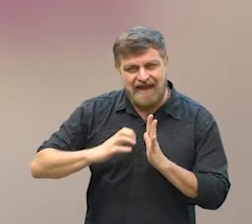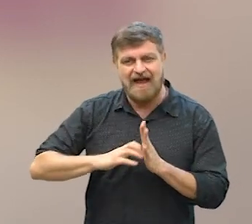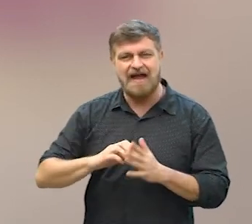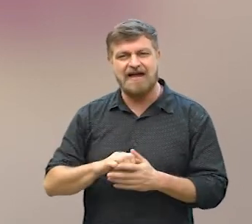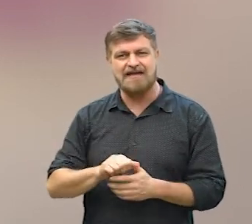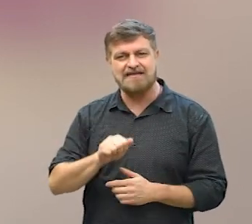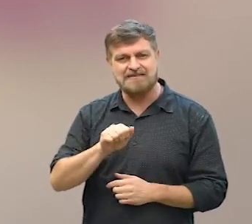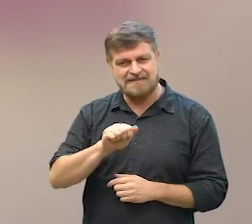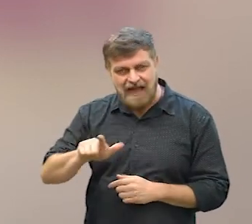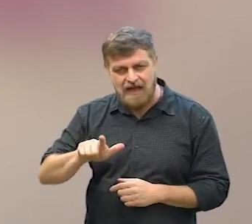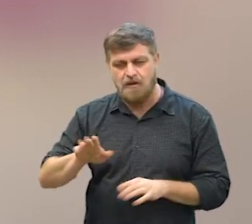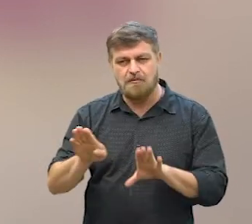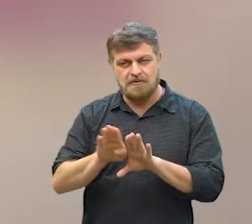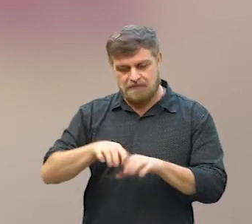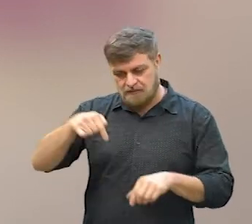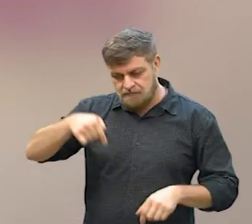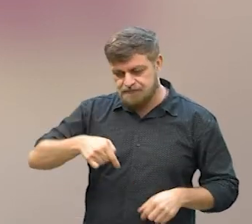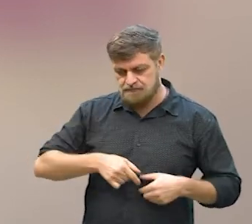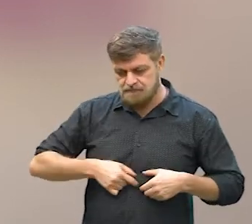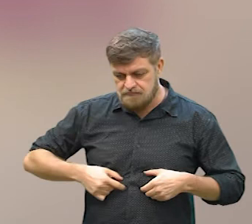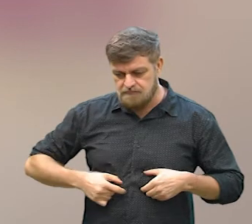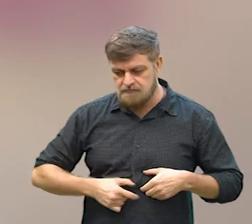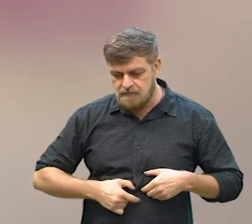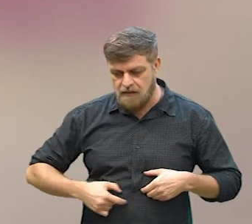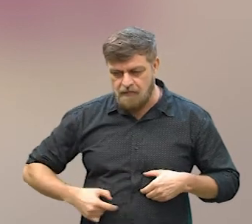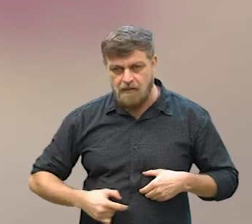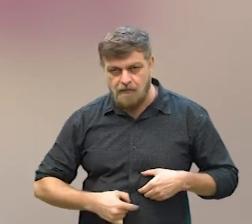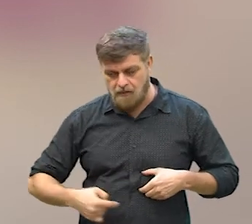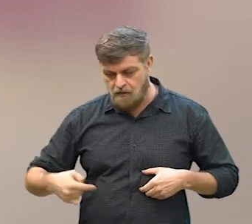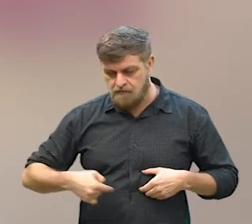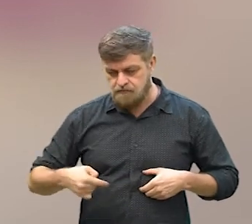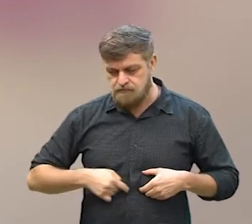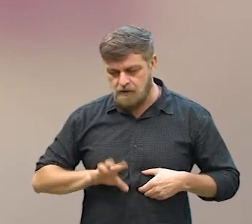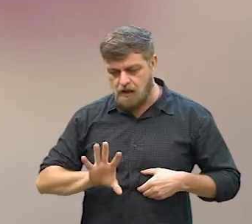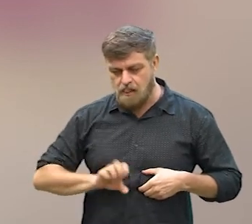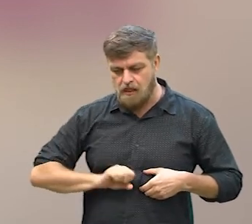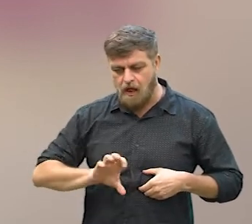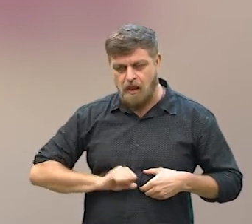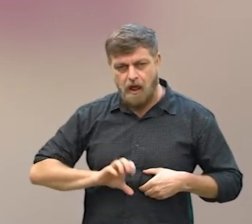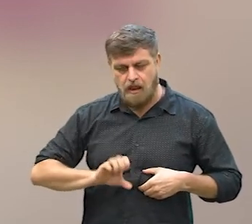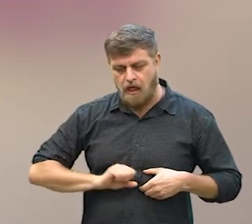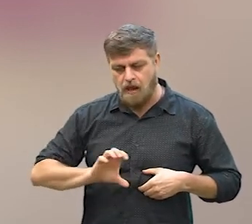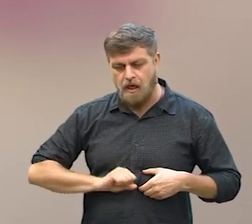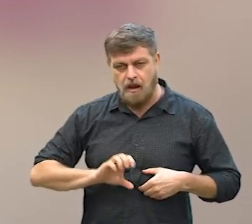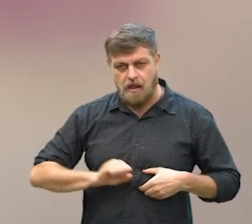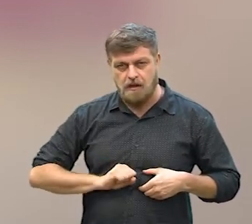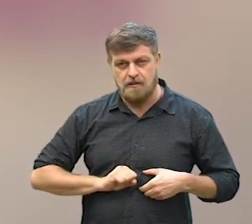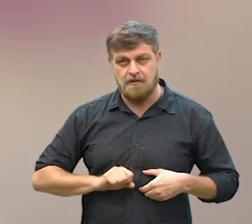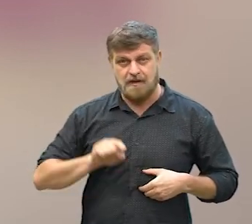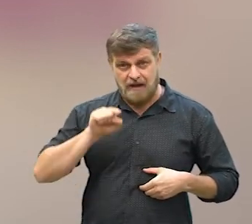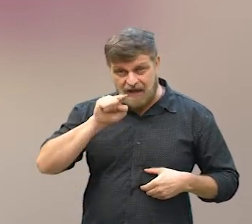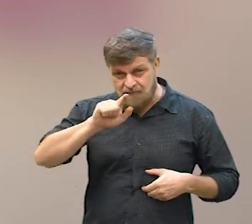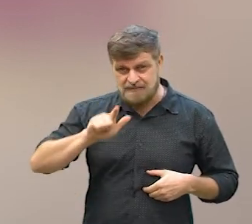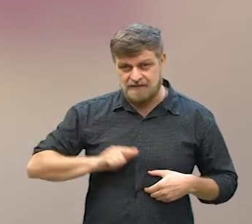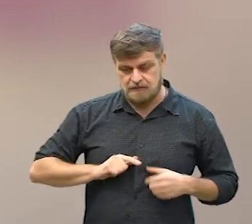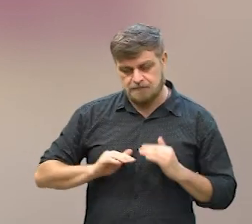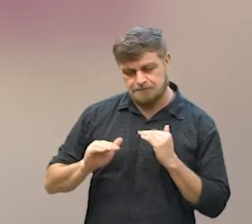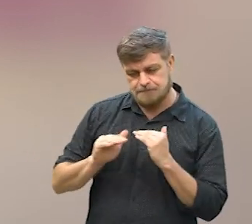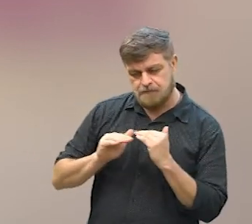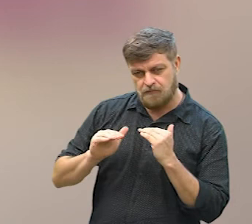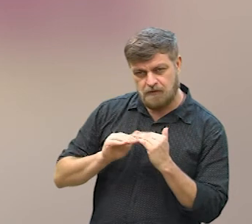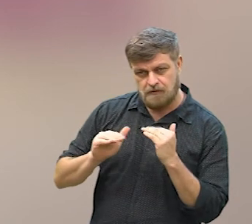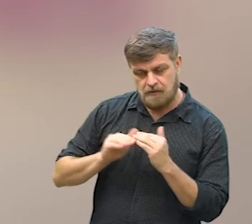dos sais, das vitaminas, é encontrado no intestino essa absorção. Então, você manter